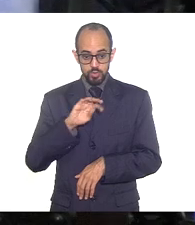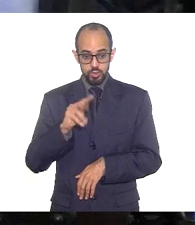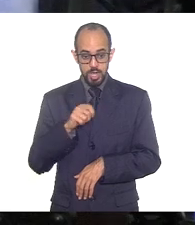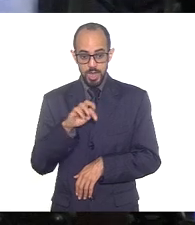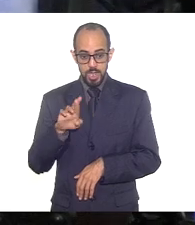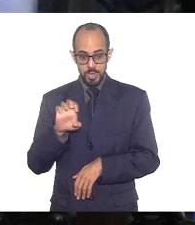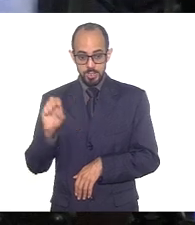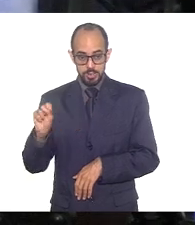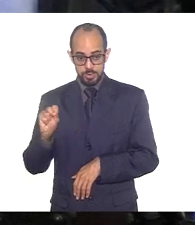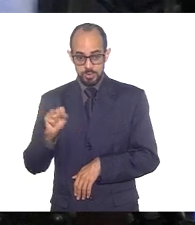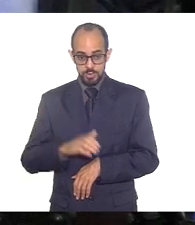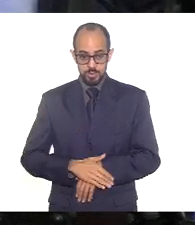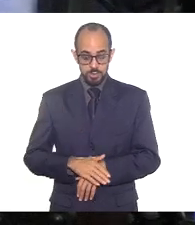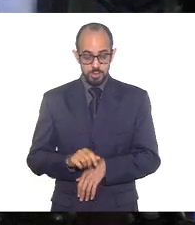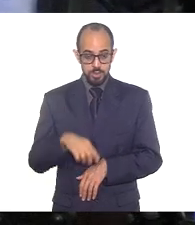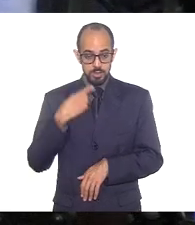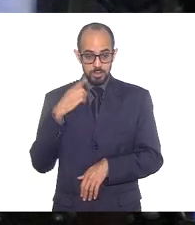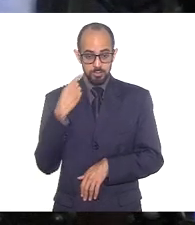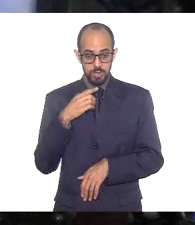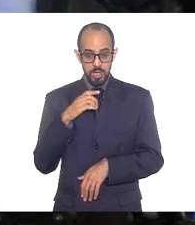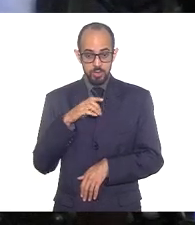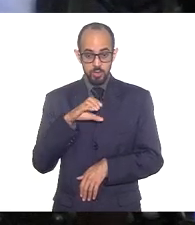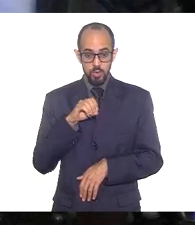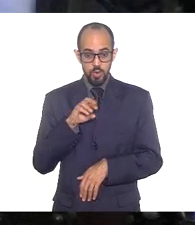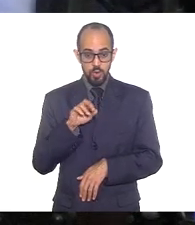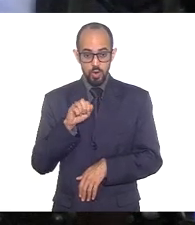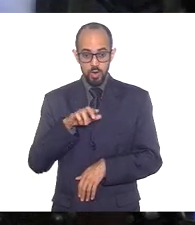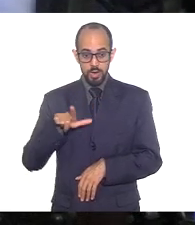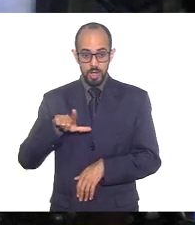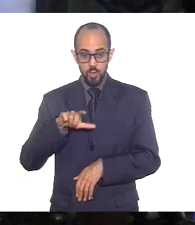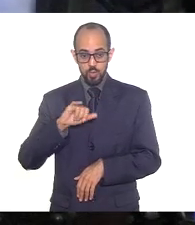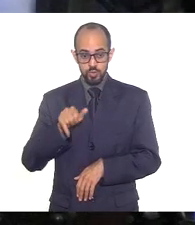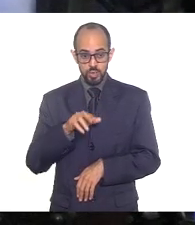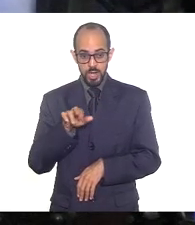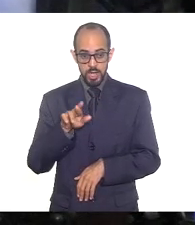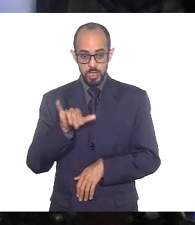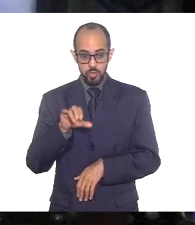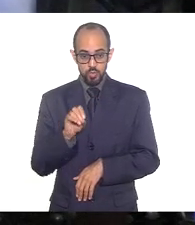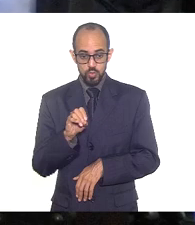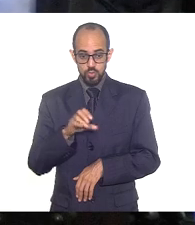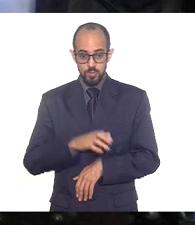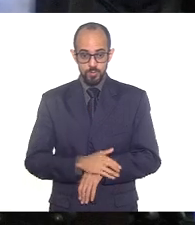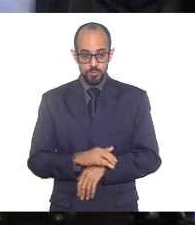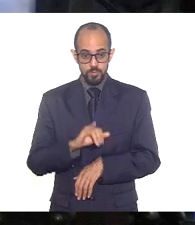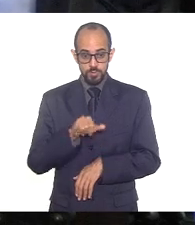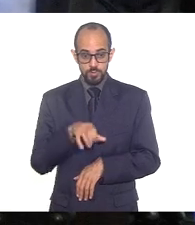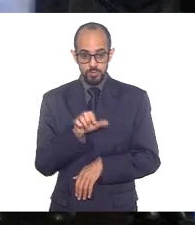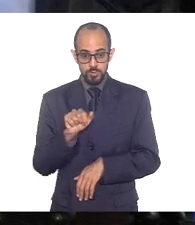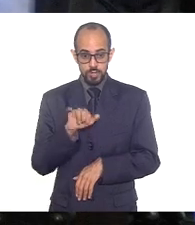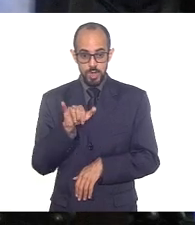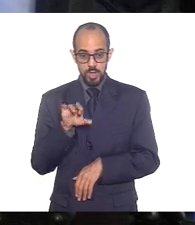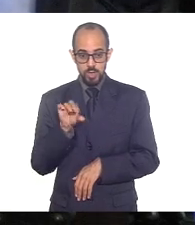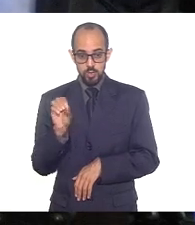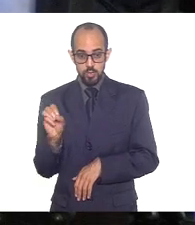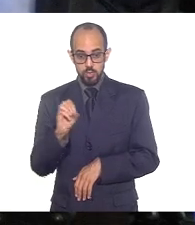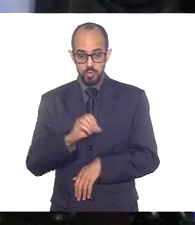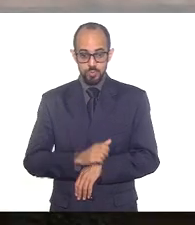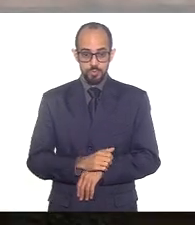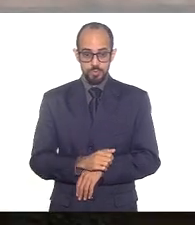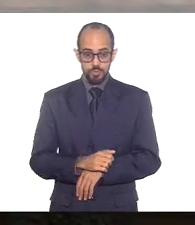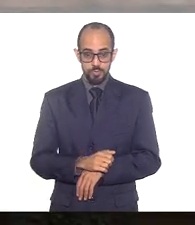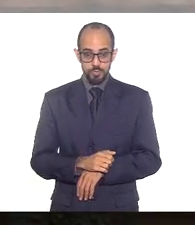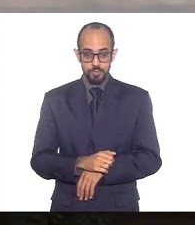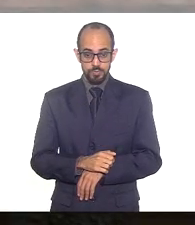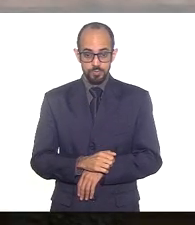Batista Deputado Coronel Jairo Deputado Coronel Jairo